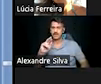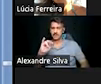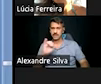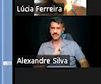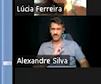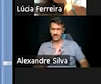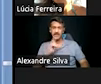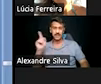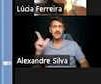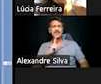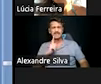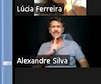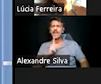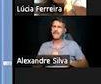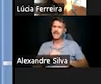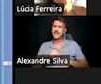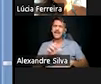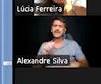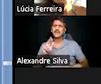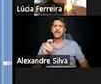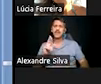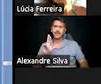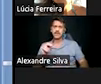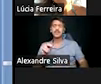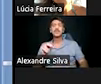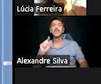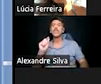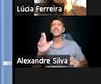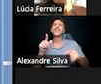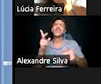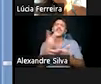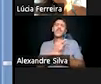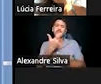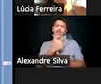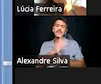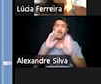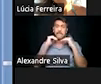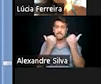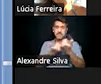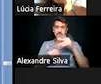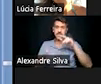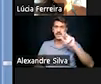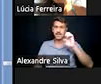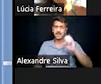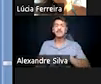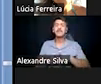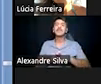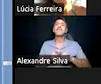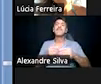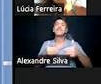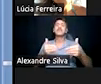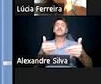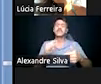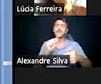calcário que foi toda explorada, que levou à construção do Maracanã, possibilitou a construção do Ministério da Guerra e a construção da